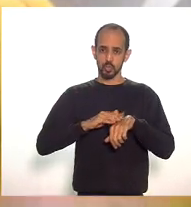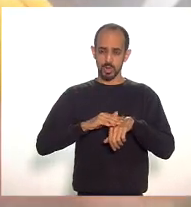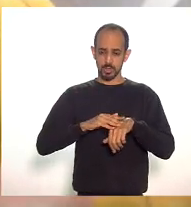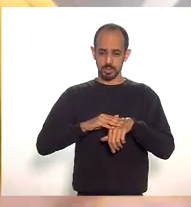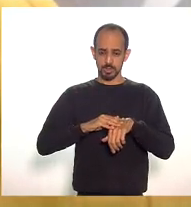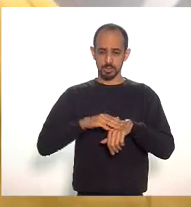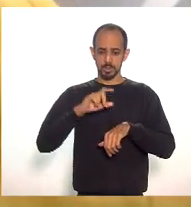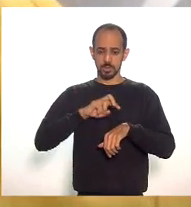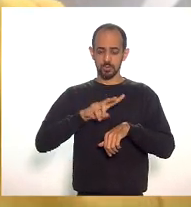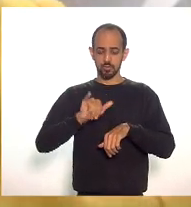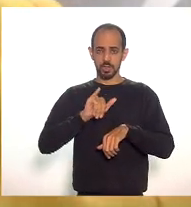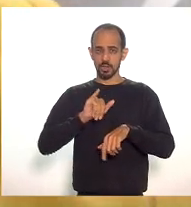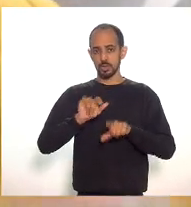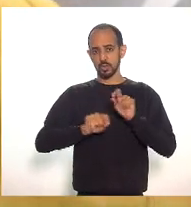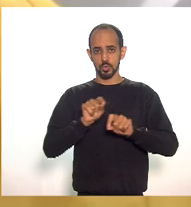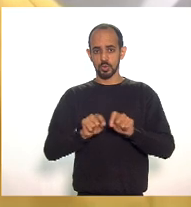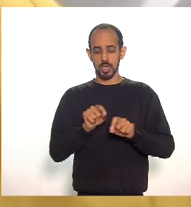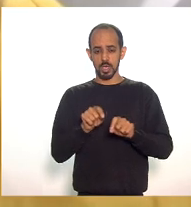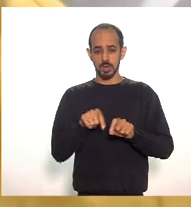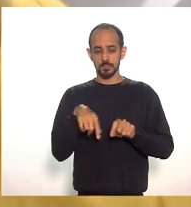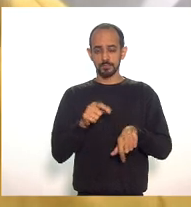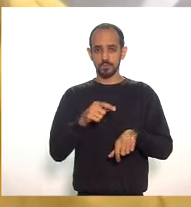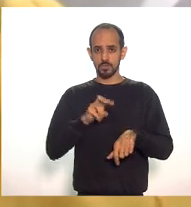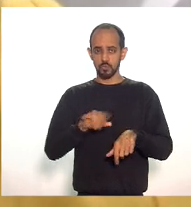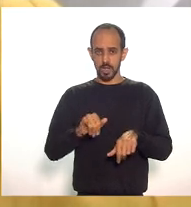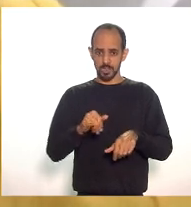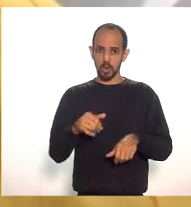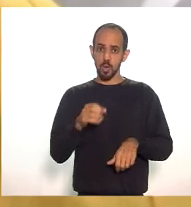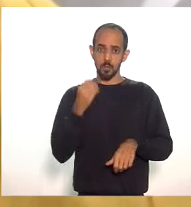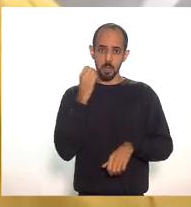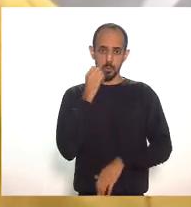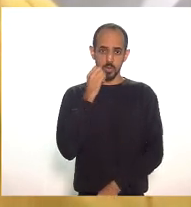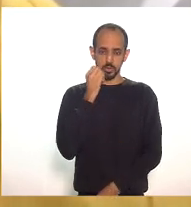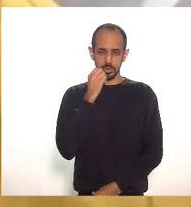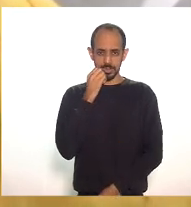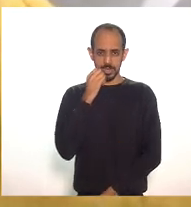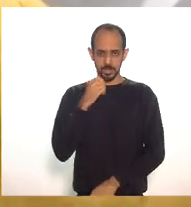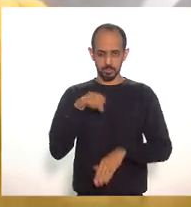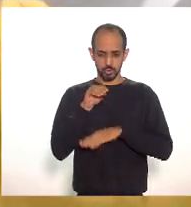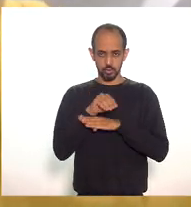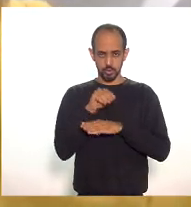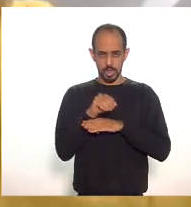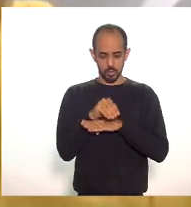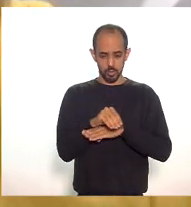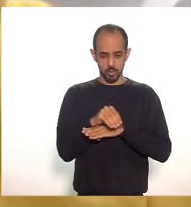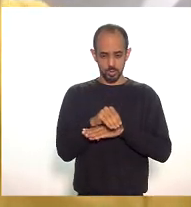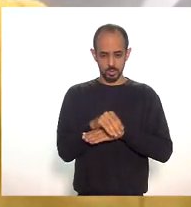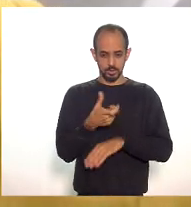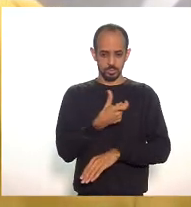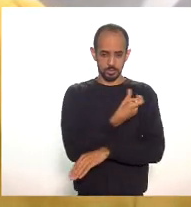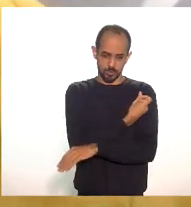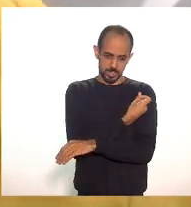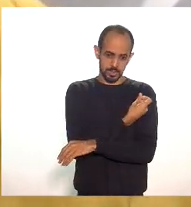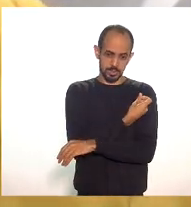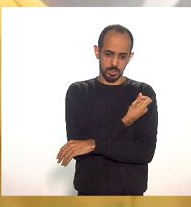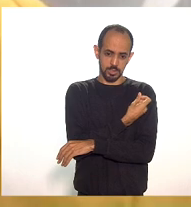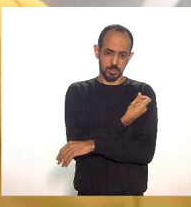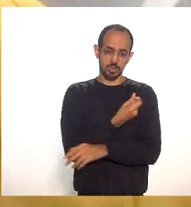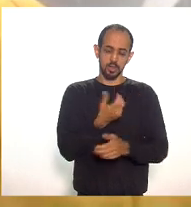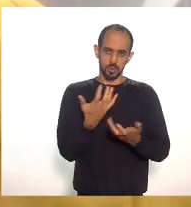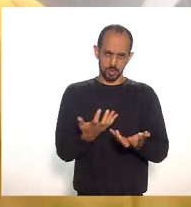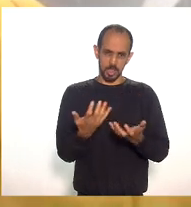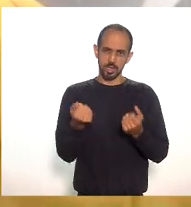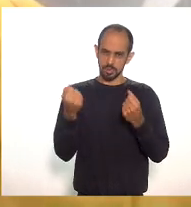que terão terão a oportunidade que os cuidadores poderão ser imunizados eu quero aqui